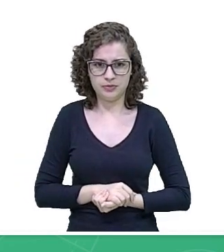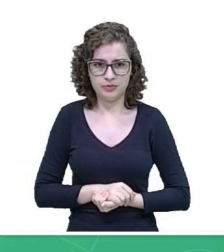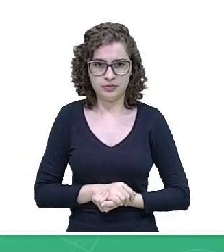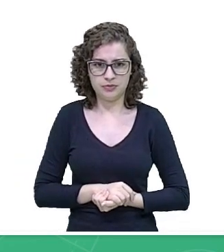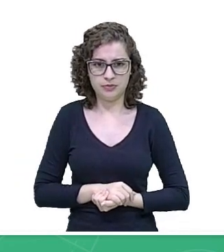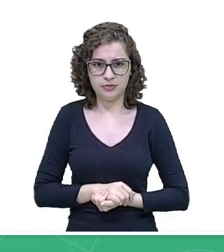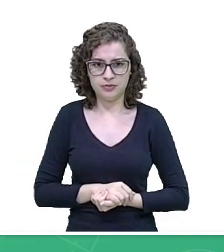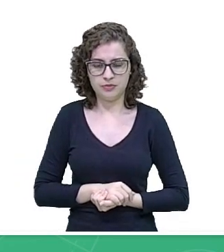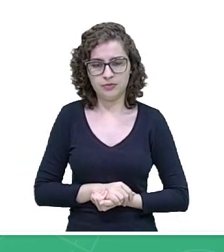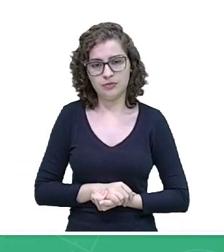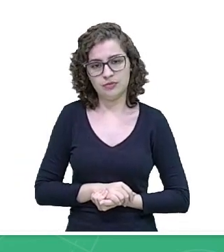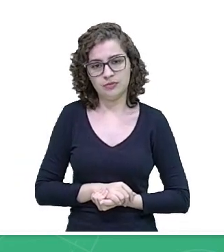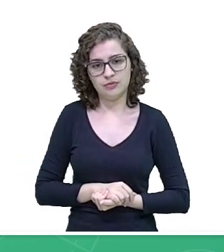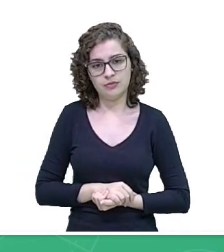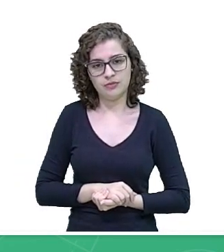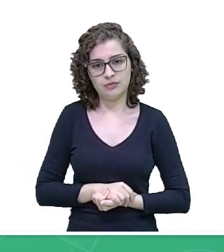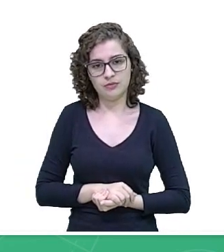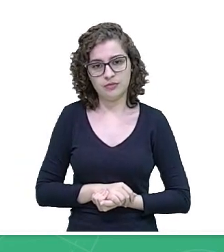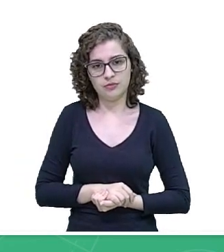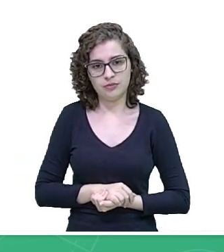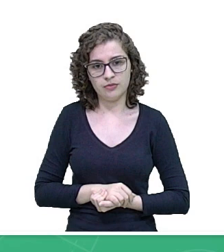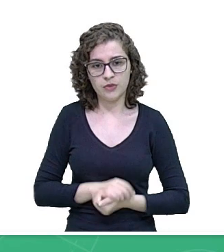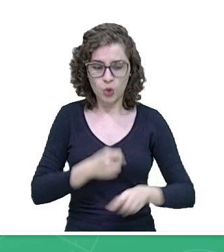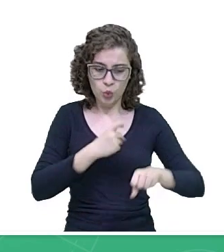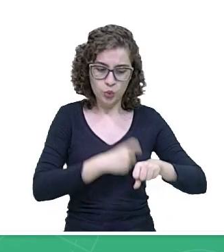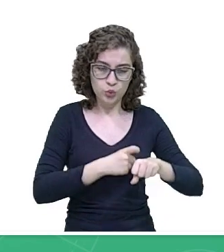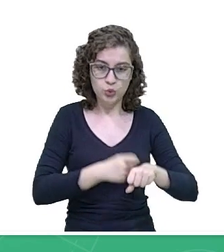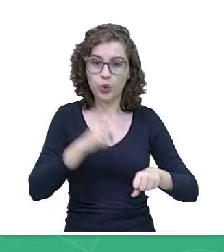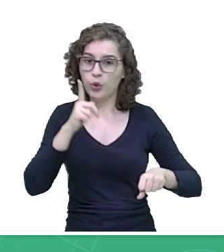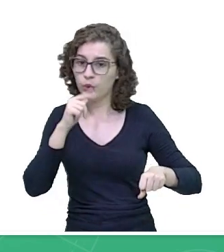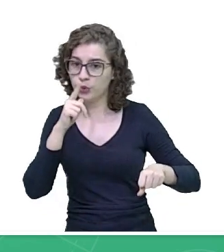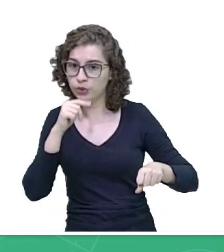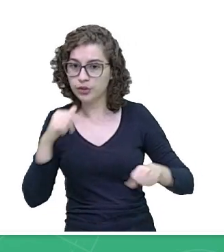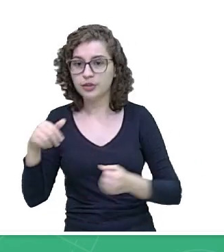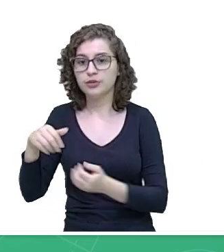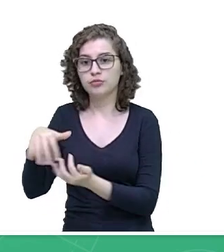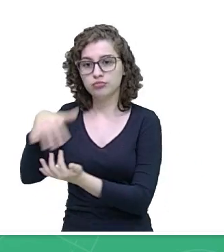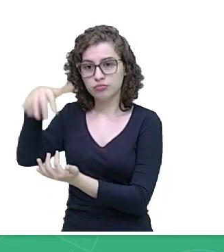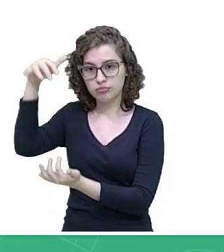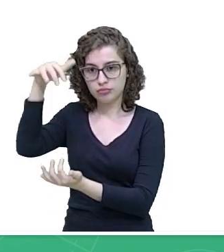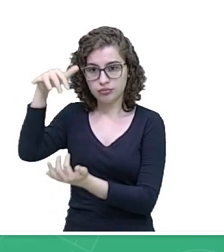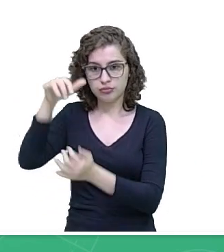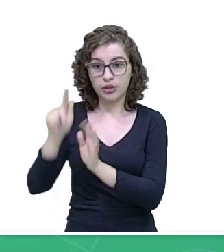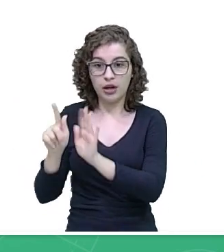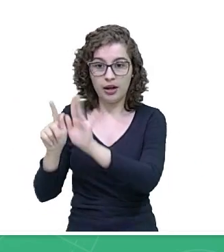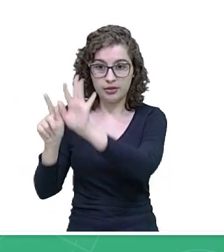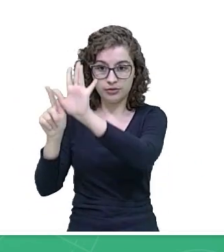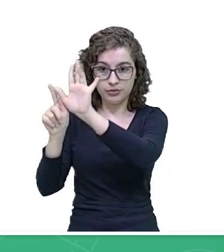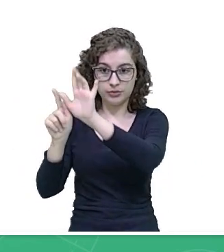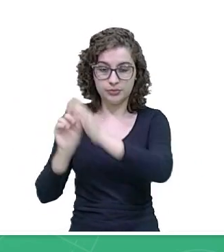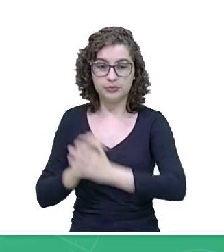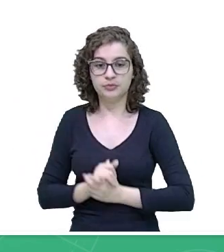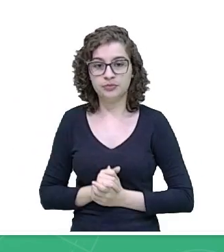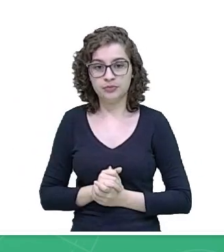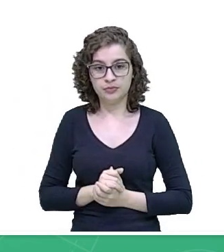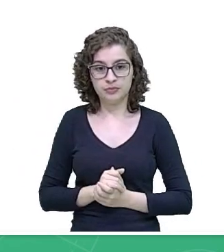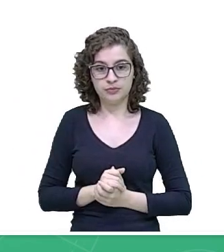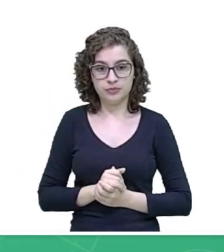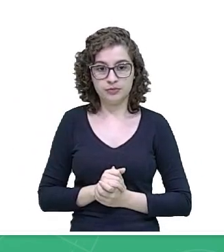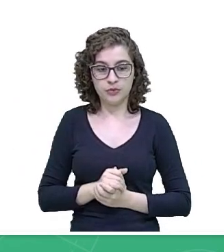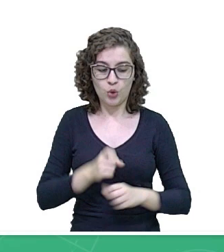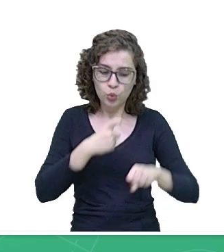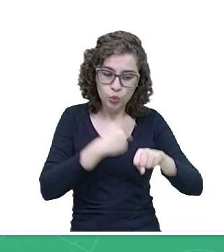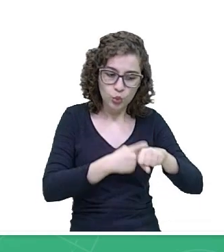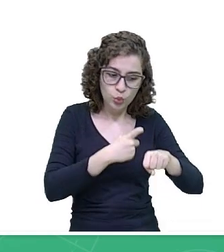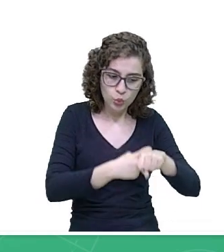evaporação? Vamos entender aqui. Estado sólido, estado líquido, estado gasoso, ok? A passagem do estado sólido para